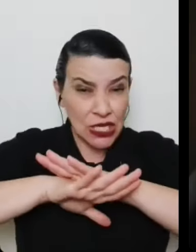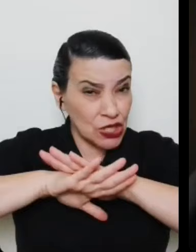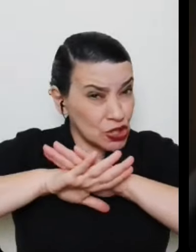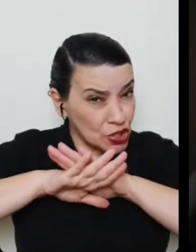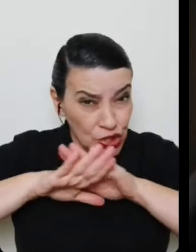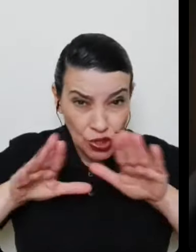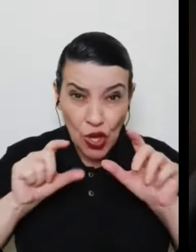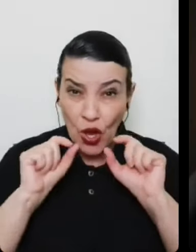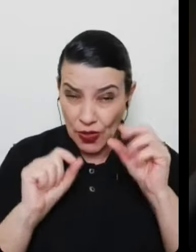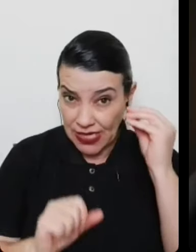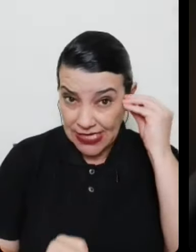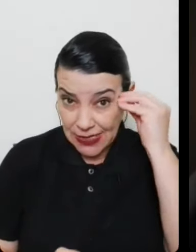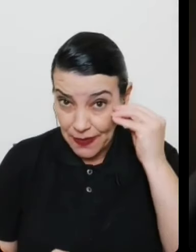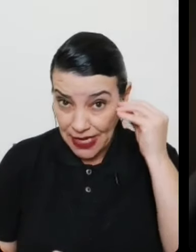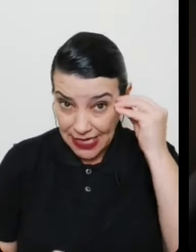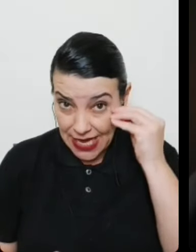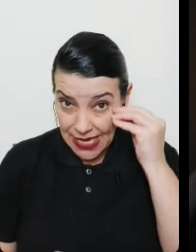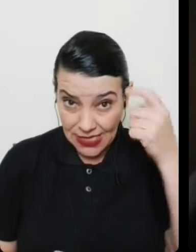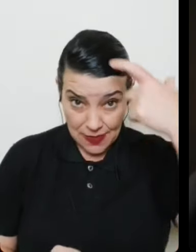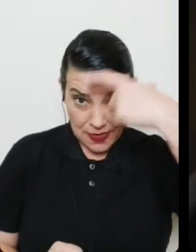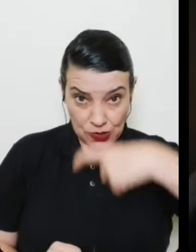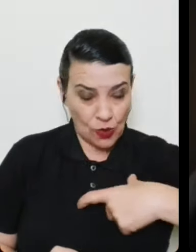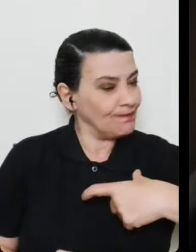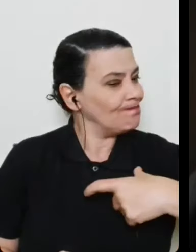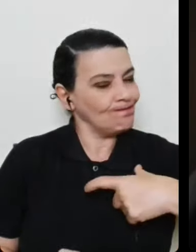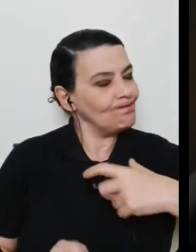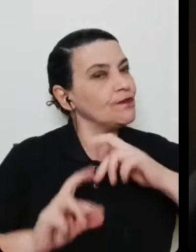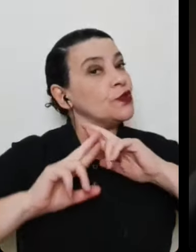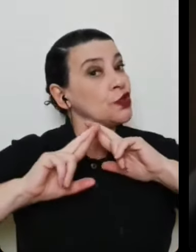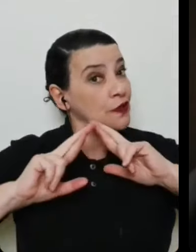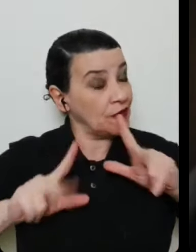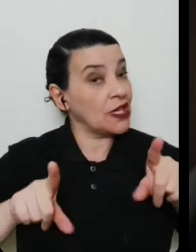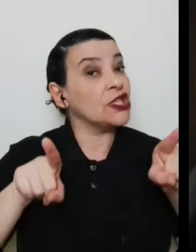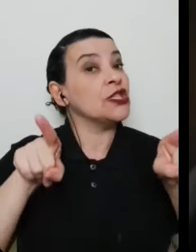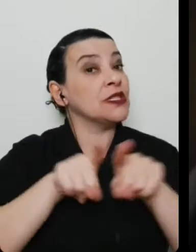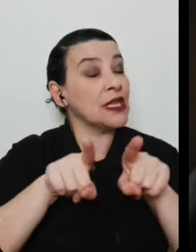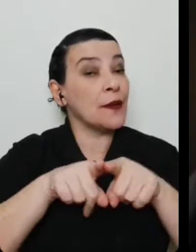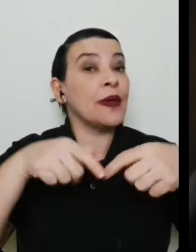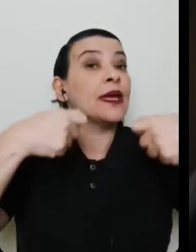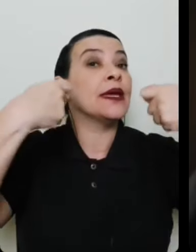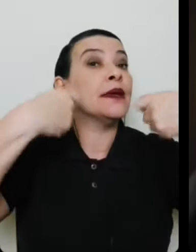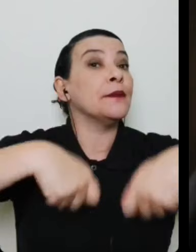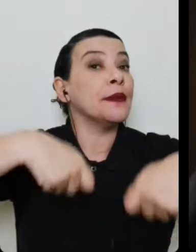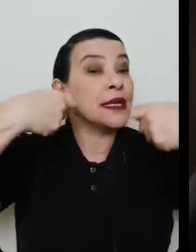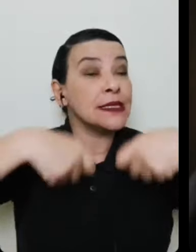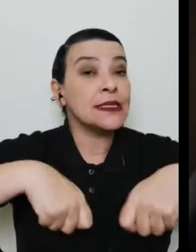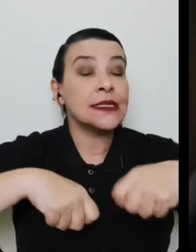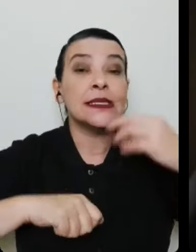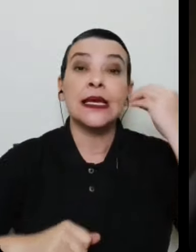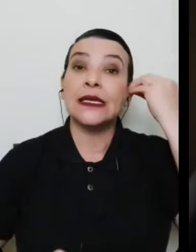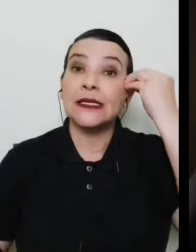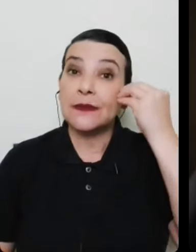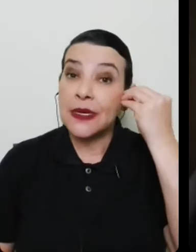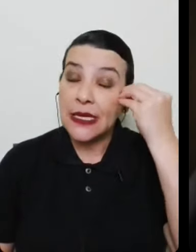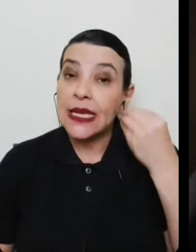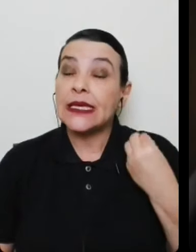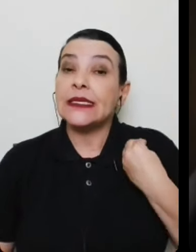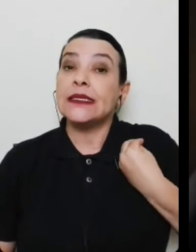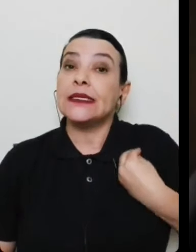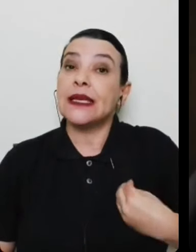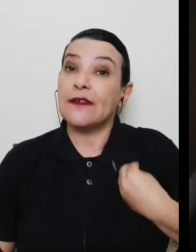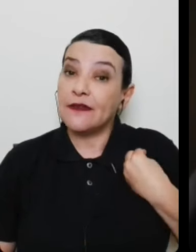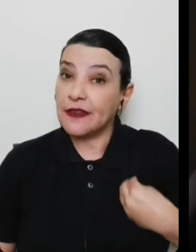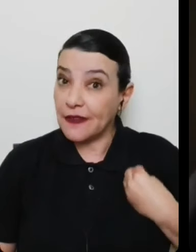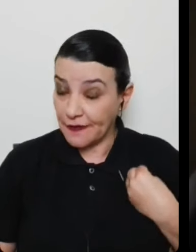exclusivamente na experiência do consultor. Ela também passa pela experiência, pela vivência, mas